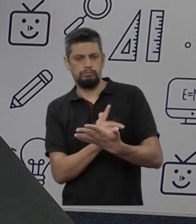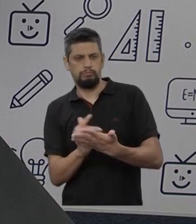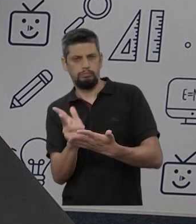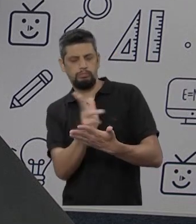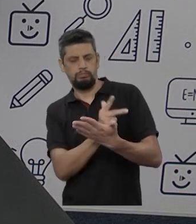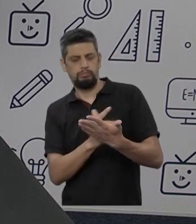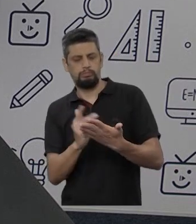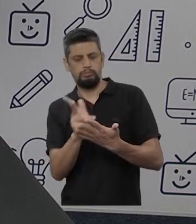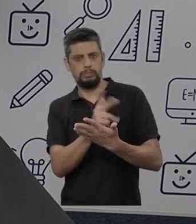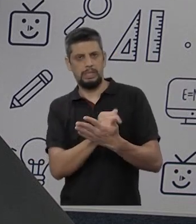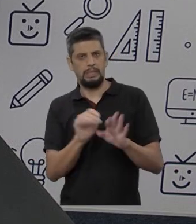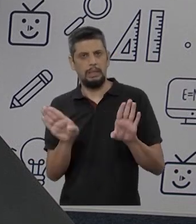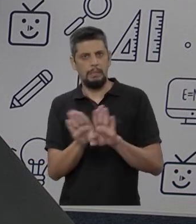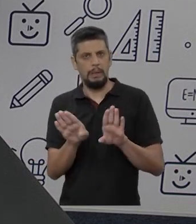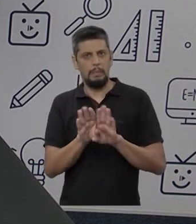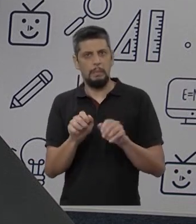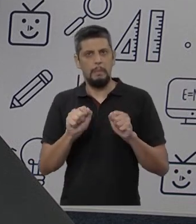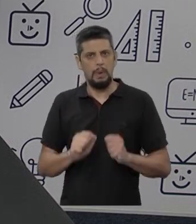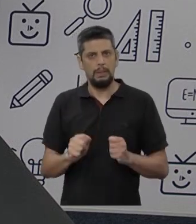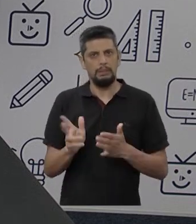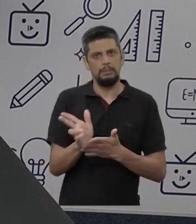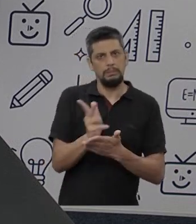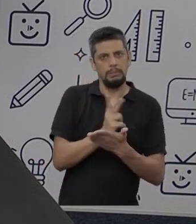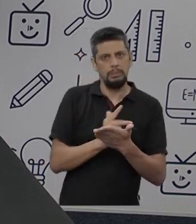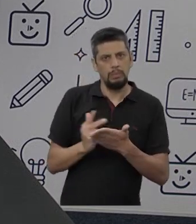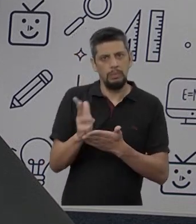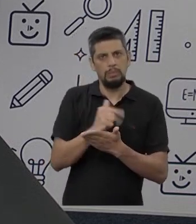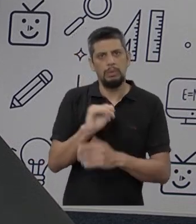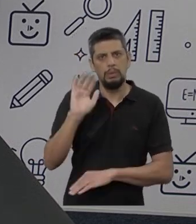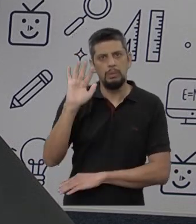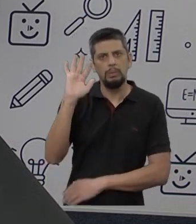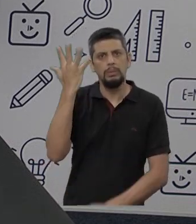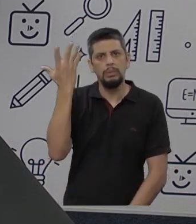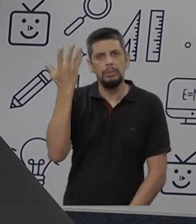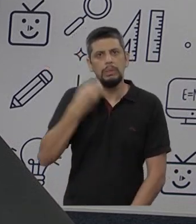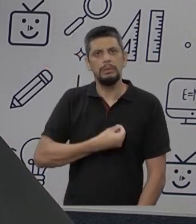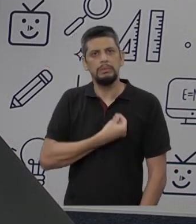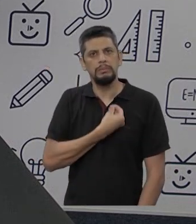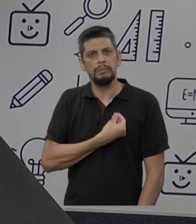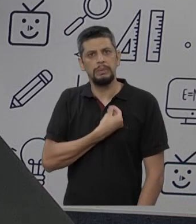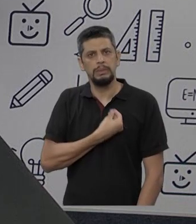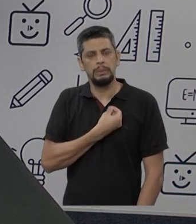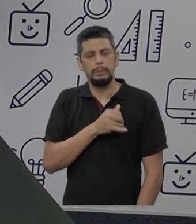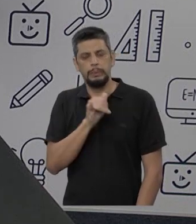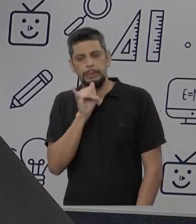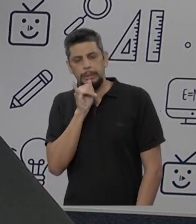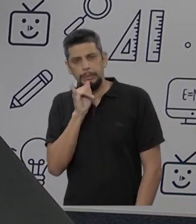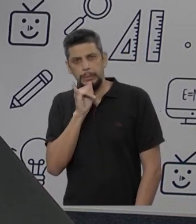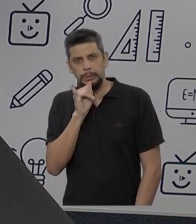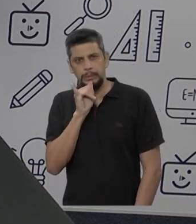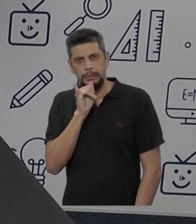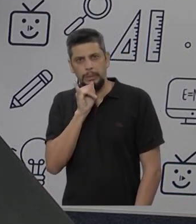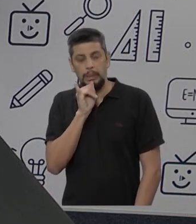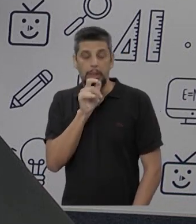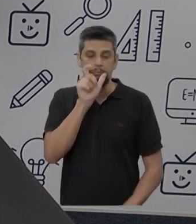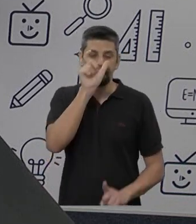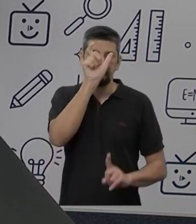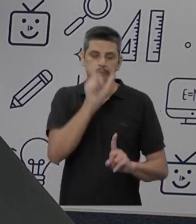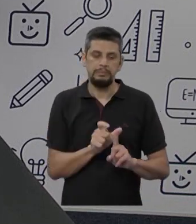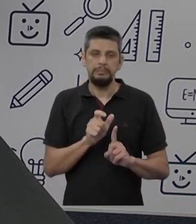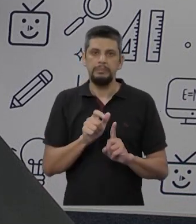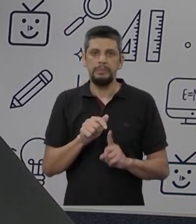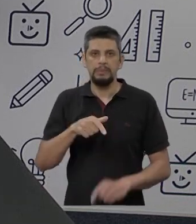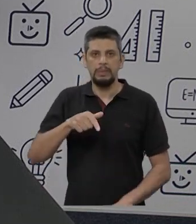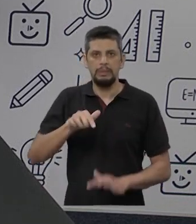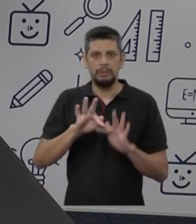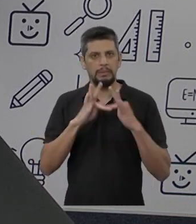Sim. Além disso, nós podemos desenhar também acontecimentos importantes. Por exemplo, a pessoa